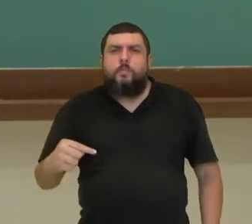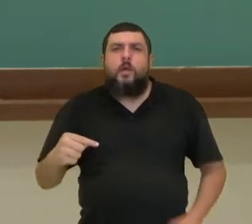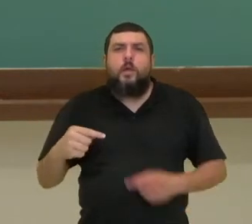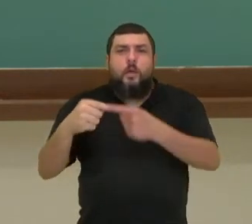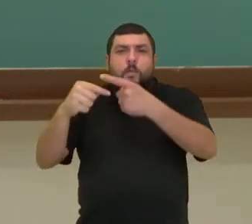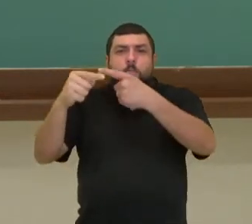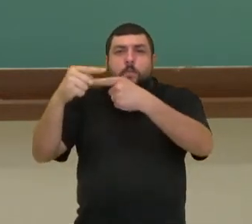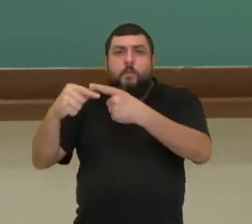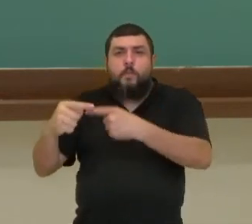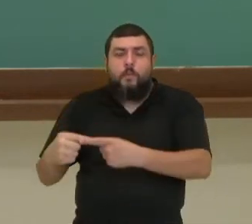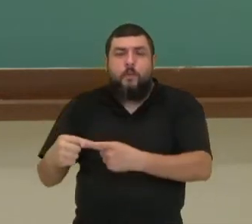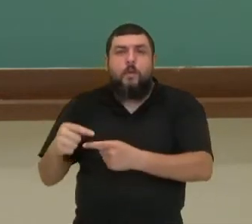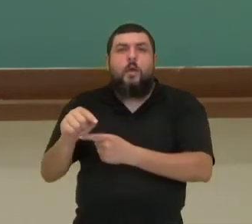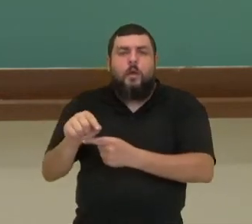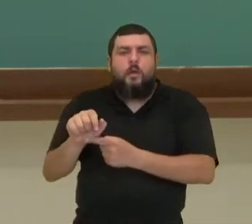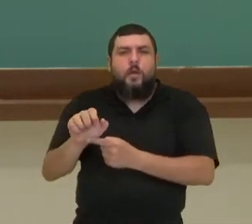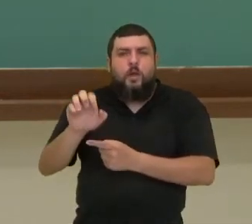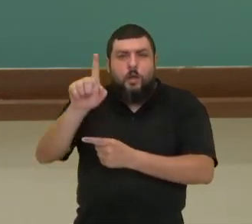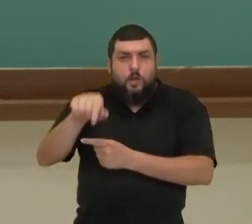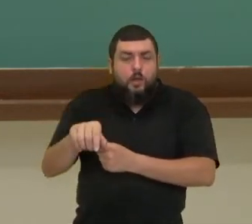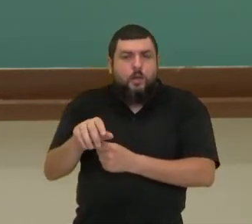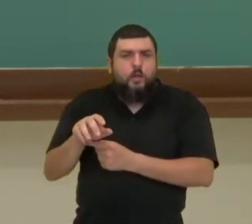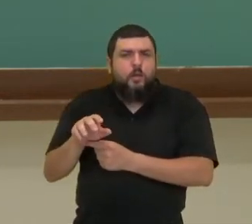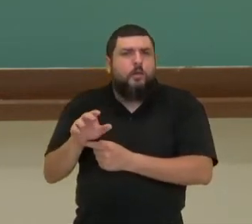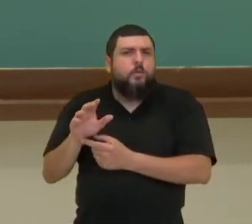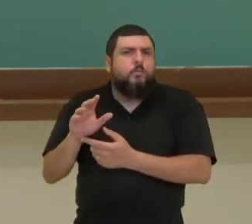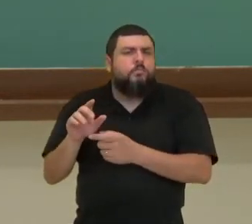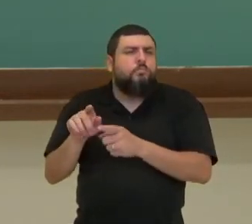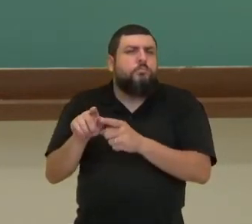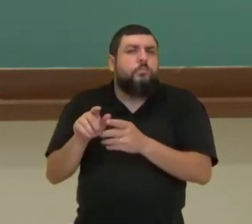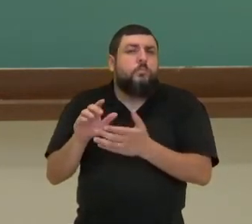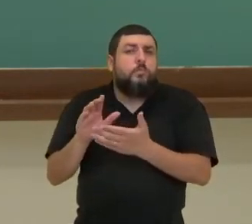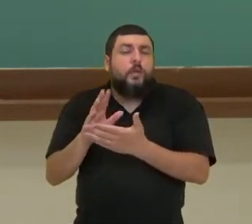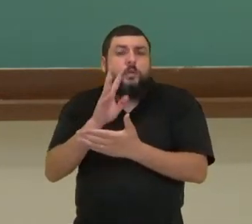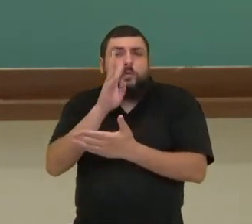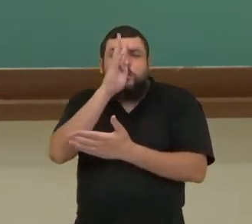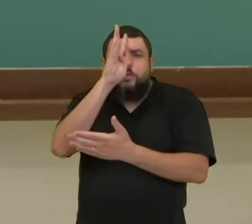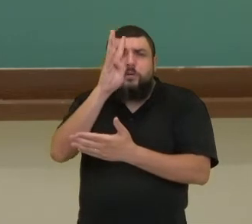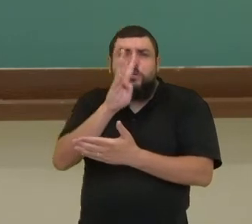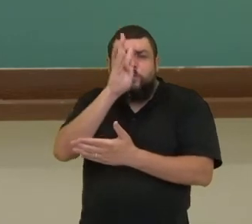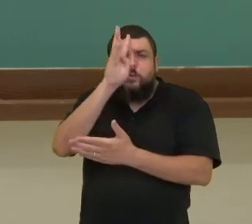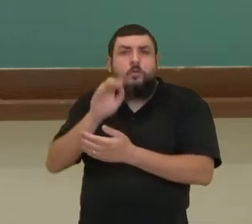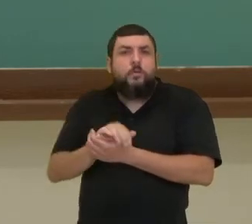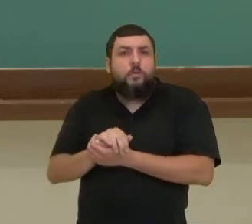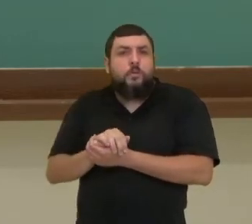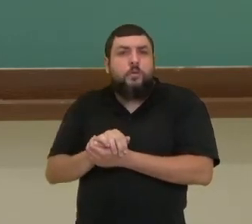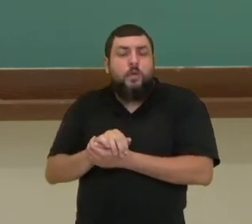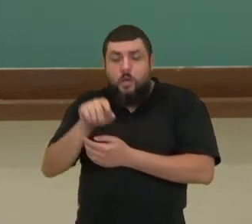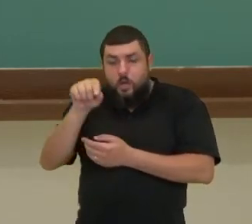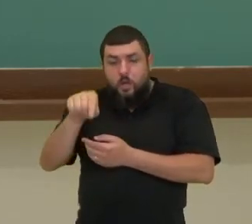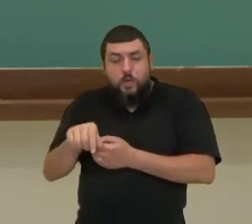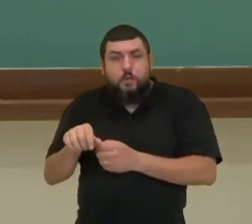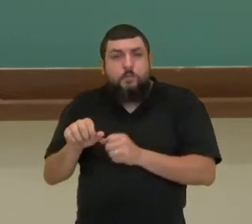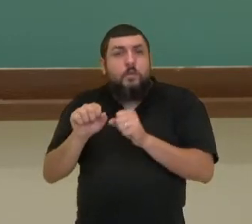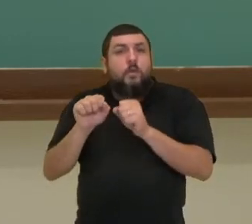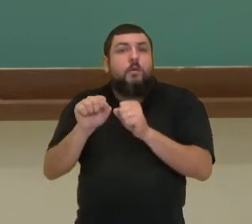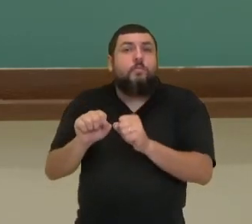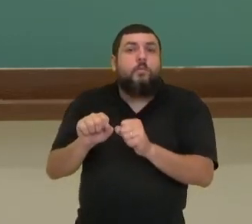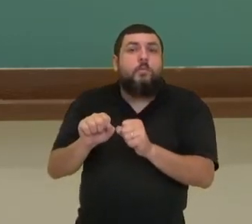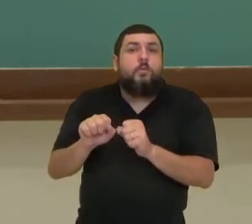é um experimento aleatório. E o dado, nós sabemos que um dado convencional, ele pode nos